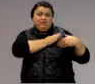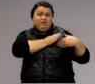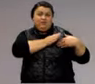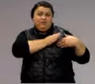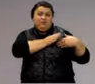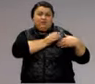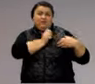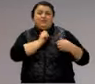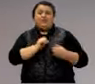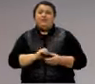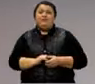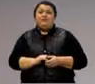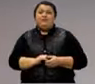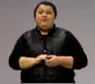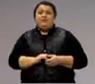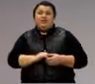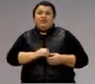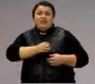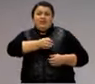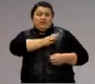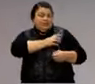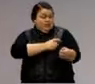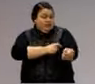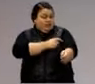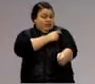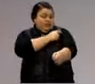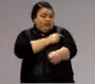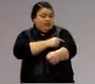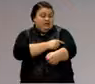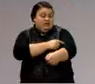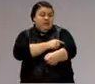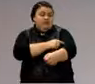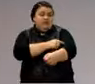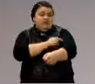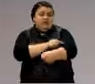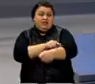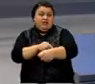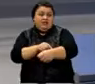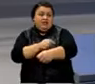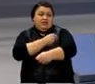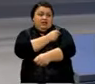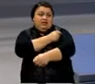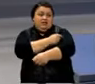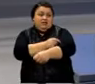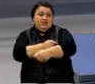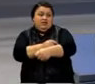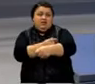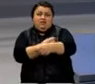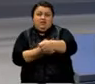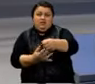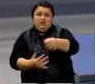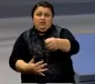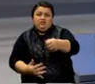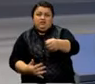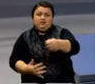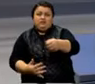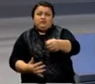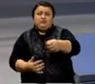O coração, as artérias, as veias e os vasos